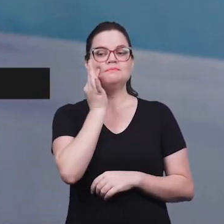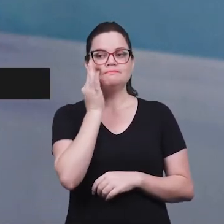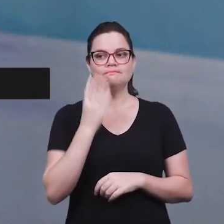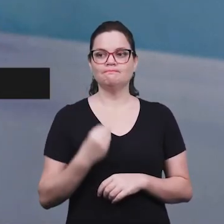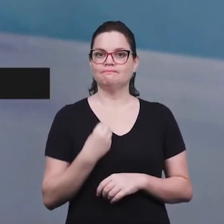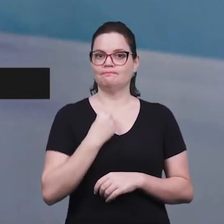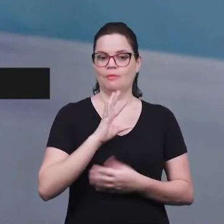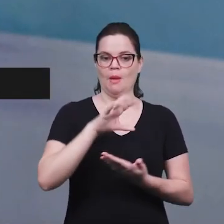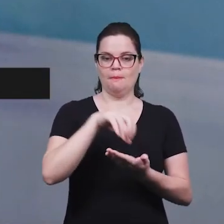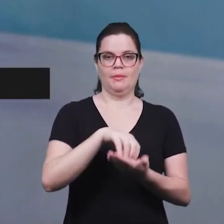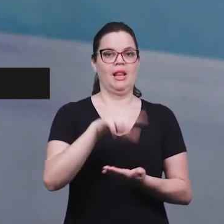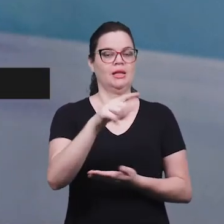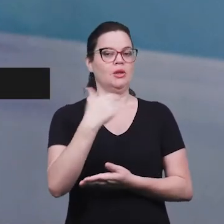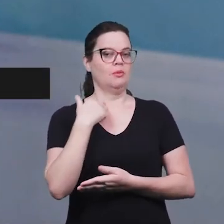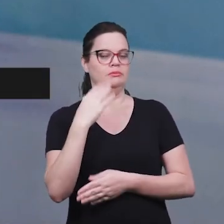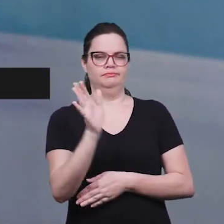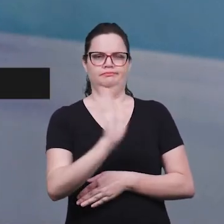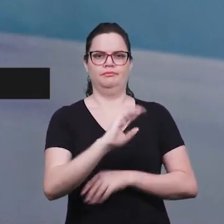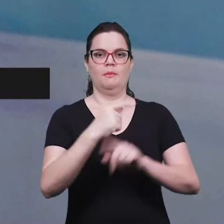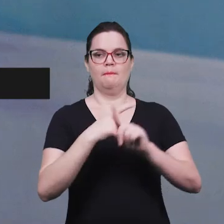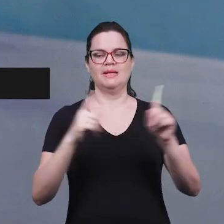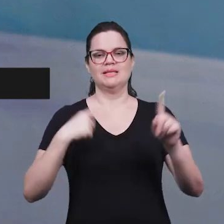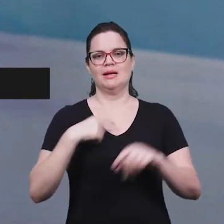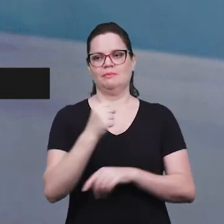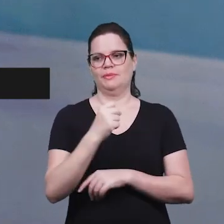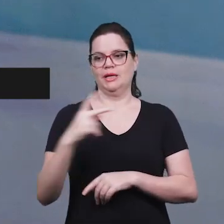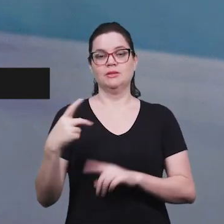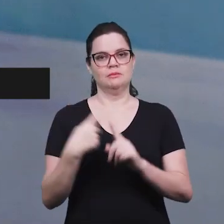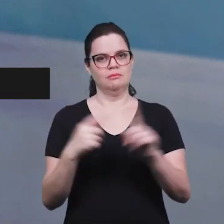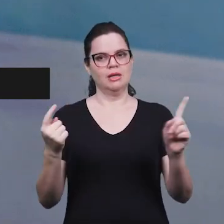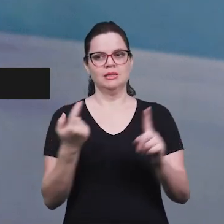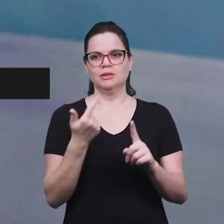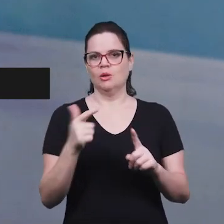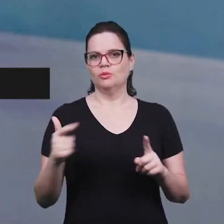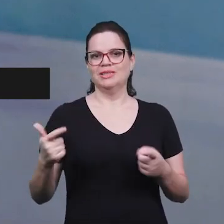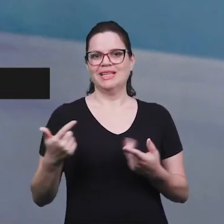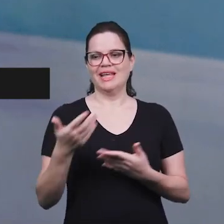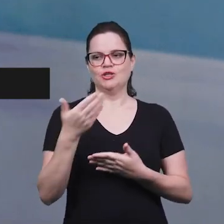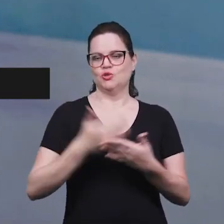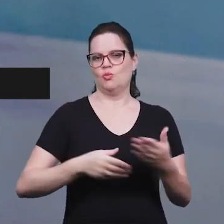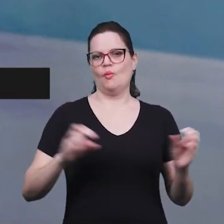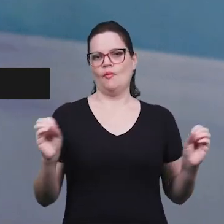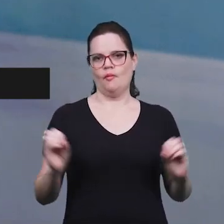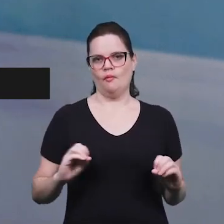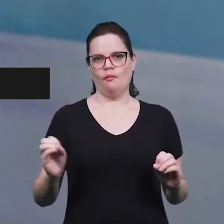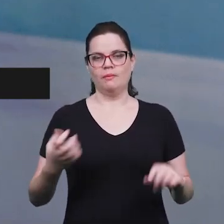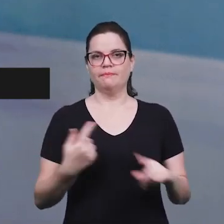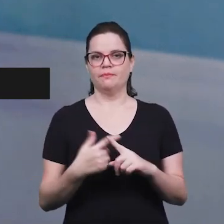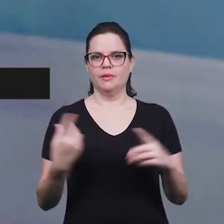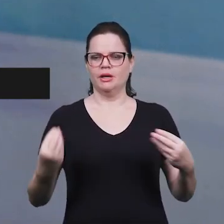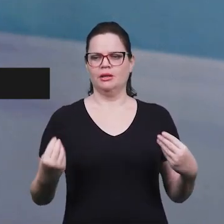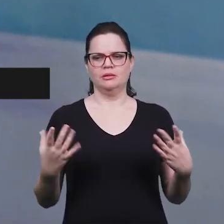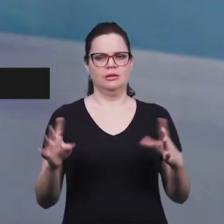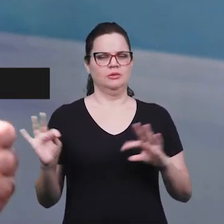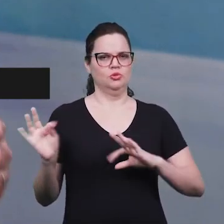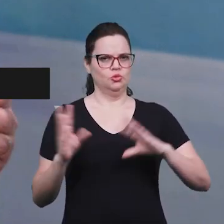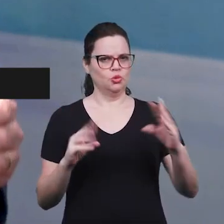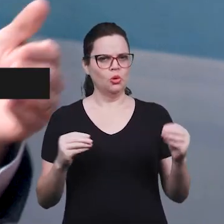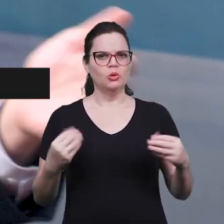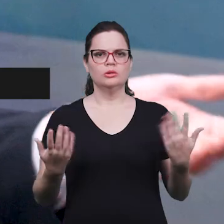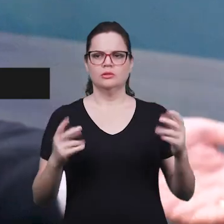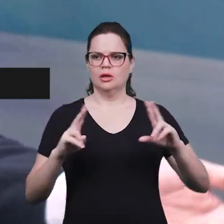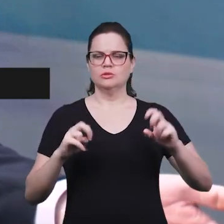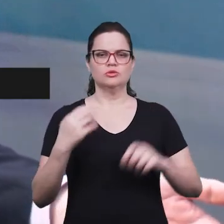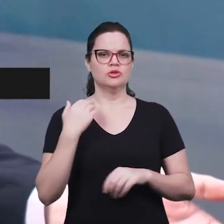custo, porque esses bancos vivem um momento de captação de cliente. Então ele oferece todos os serviços bancários sem